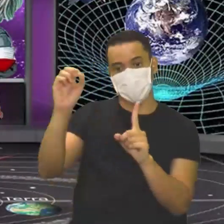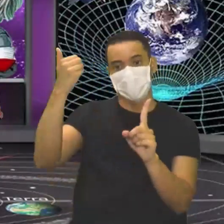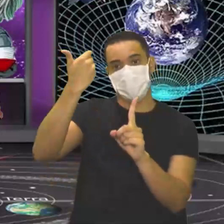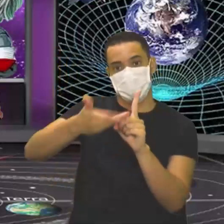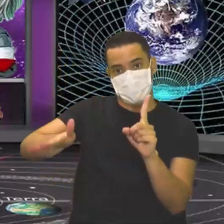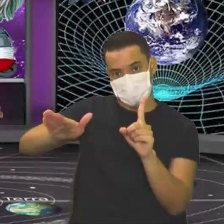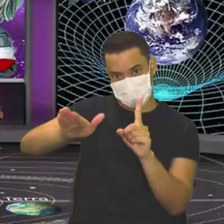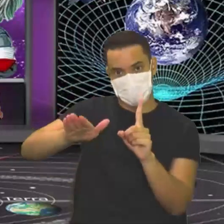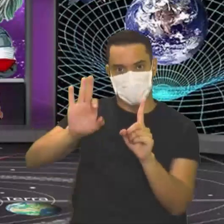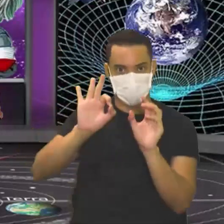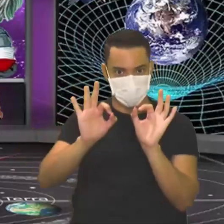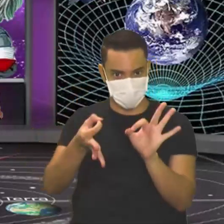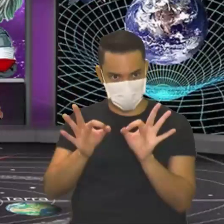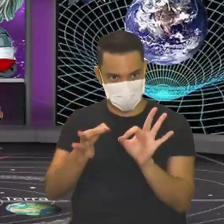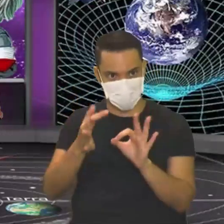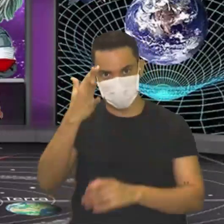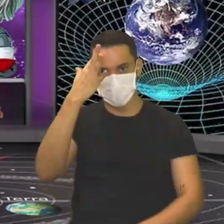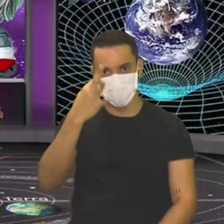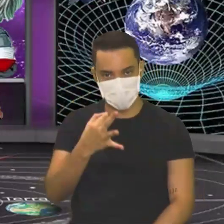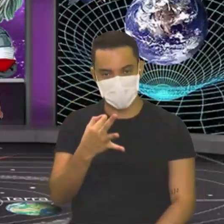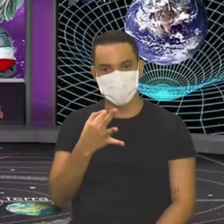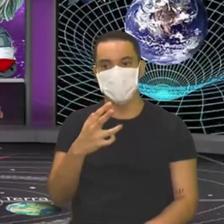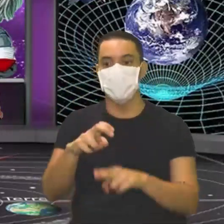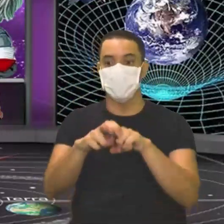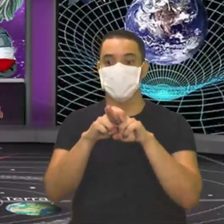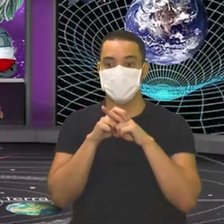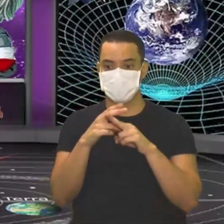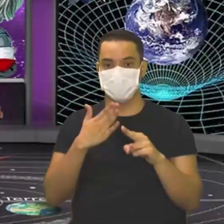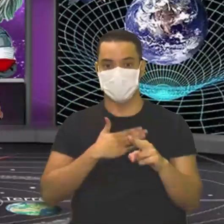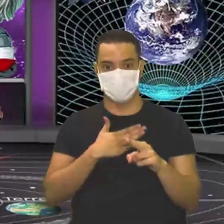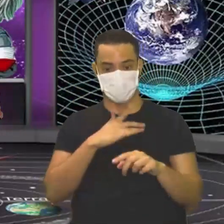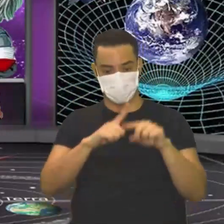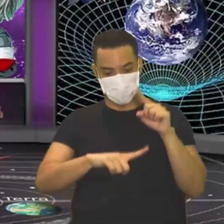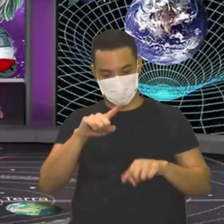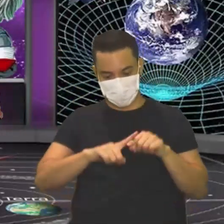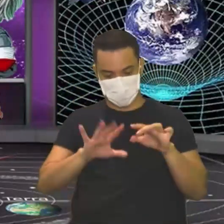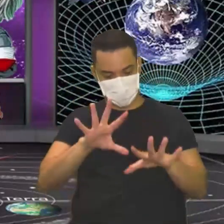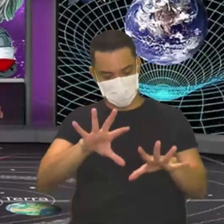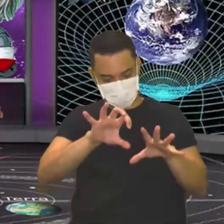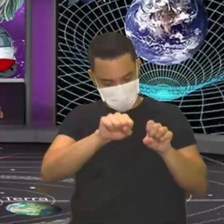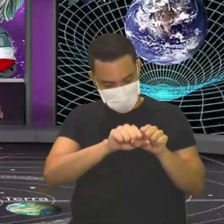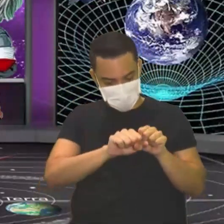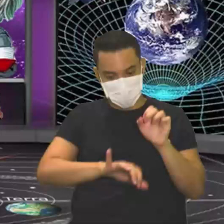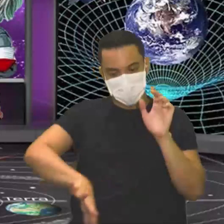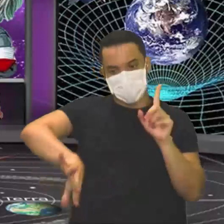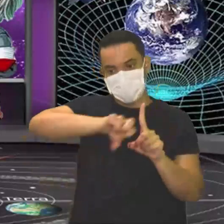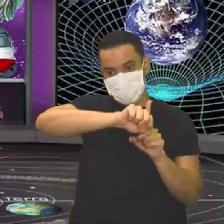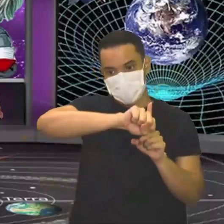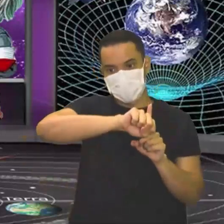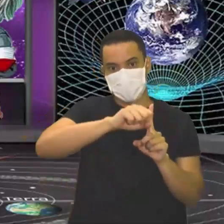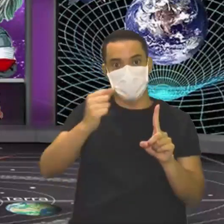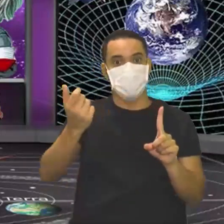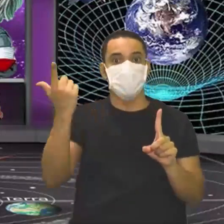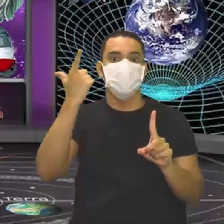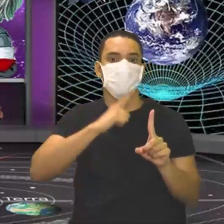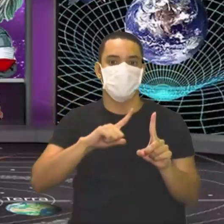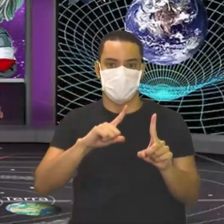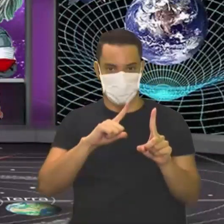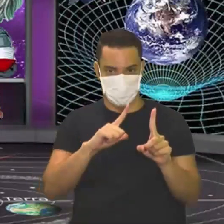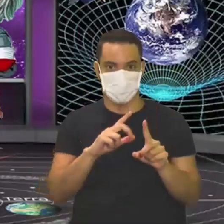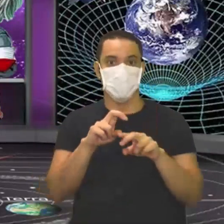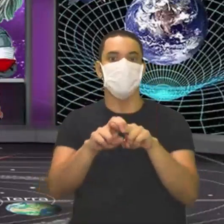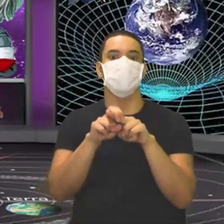perder elétrons. Entendido isso? No meu caso, o corpo adquiriu uma carga, então ele ganhou alguma coisa. Ok?